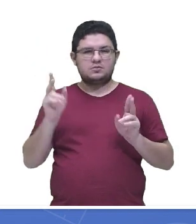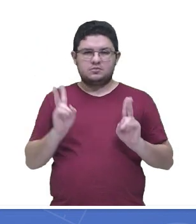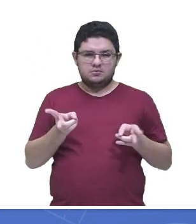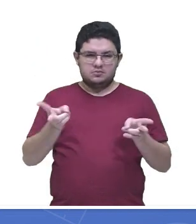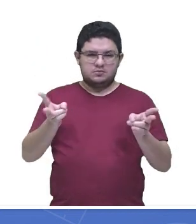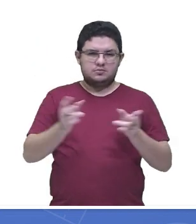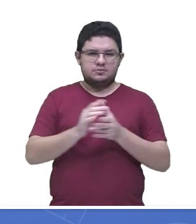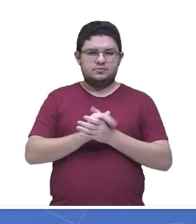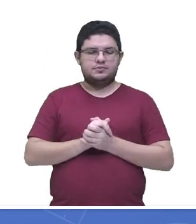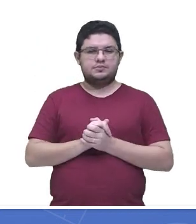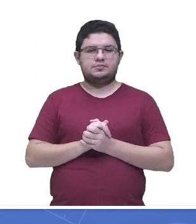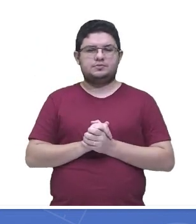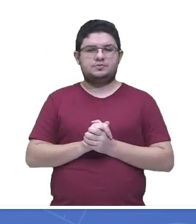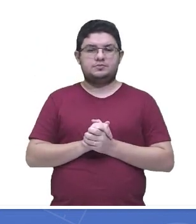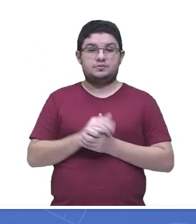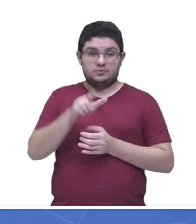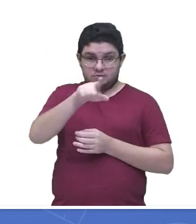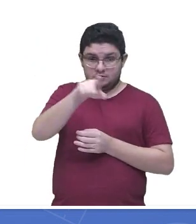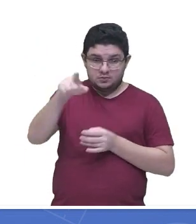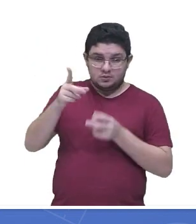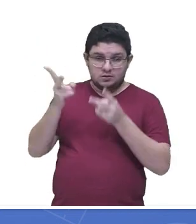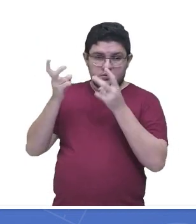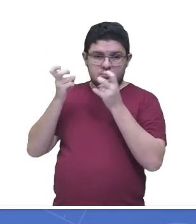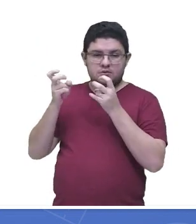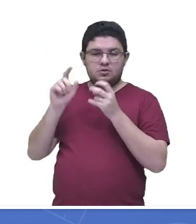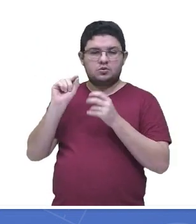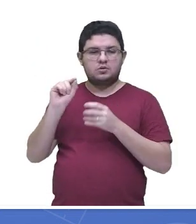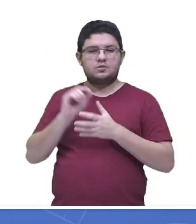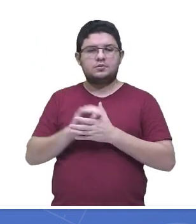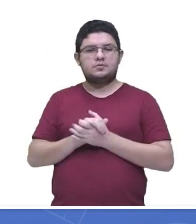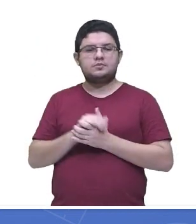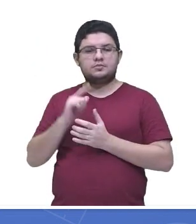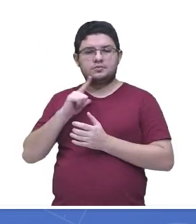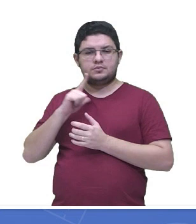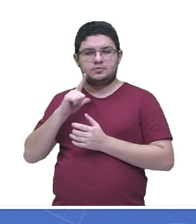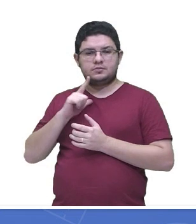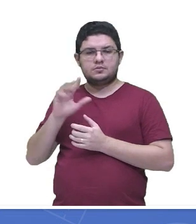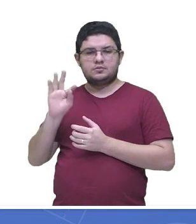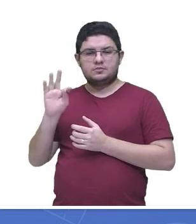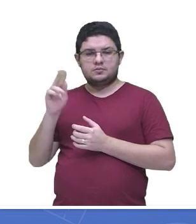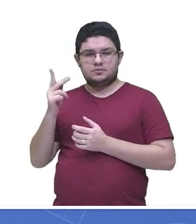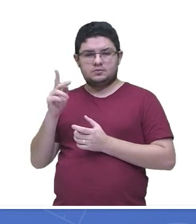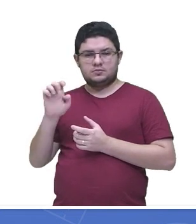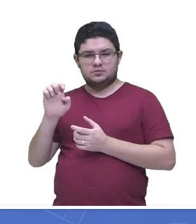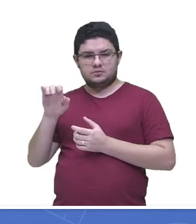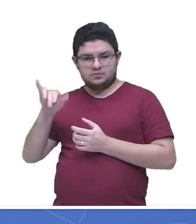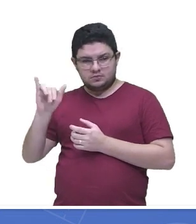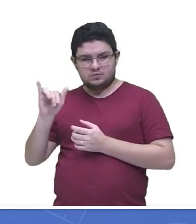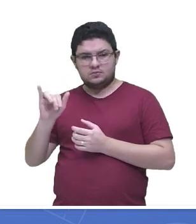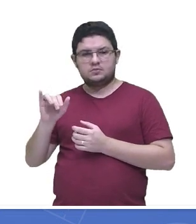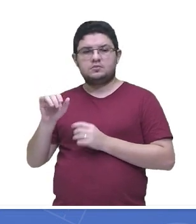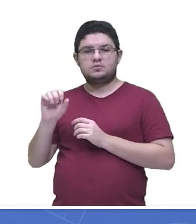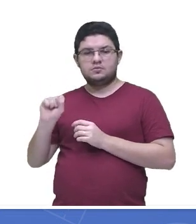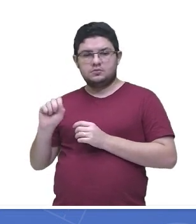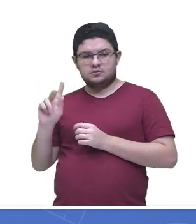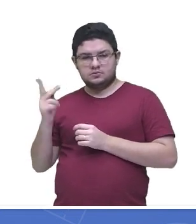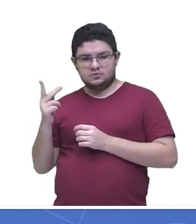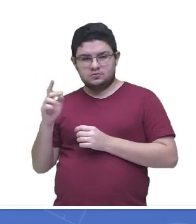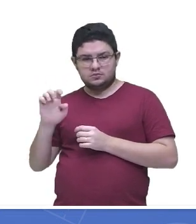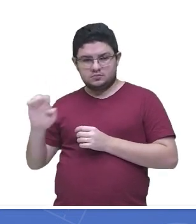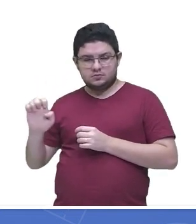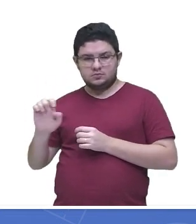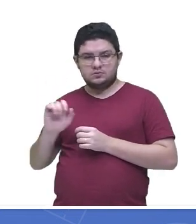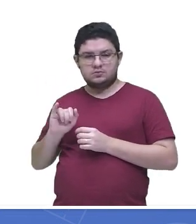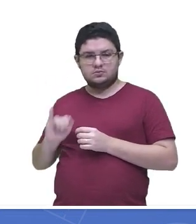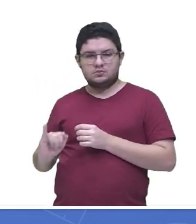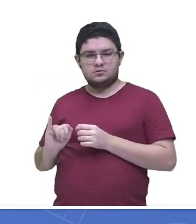Observem que eu tenho they, she e I. O que eu faço primeiramente, pessoal? Eu